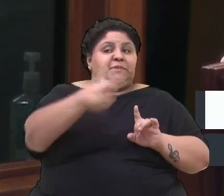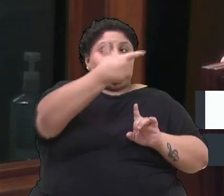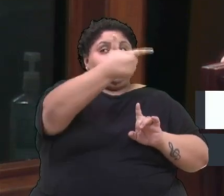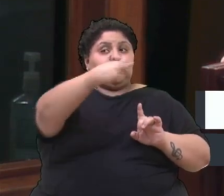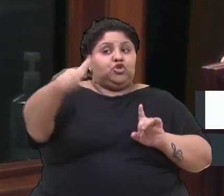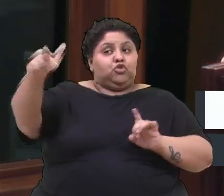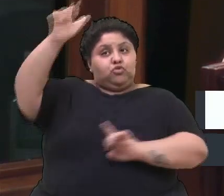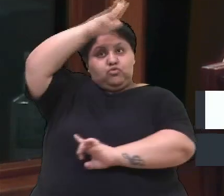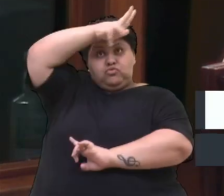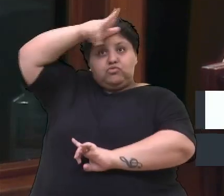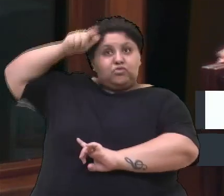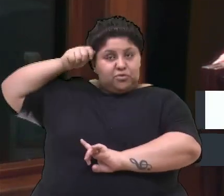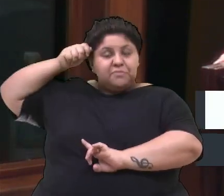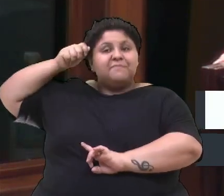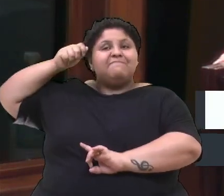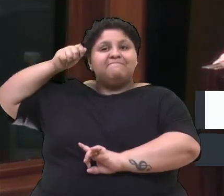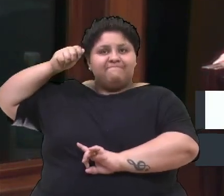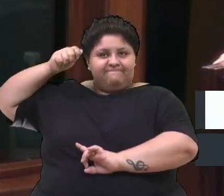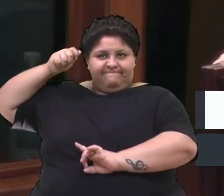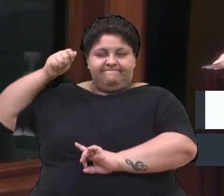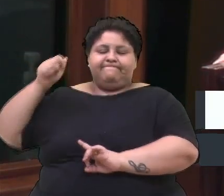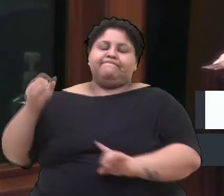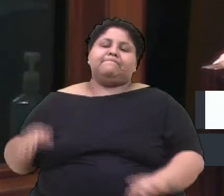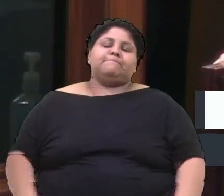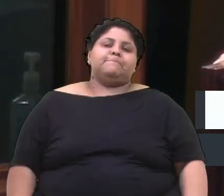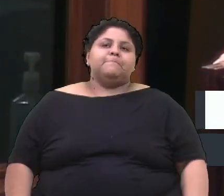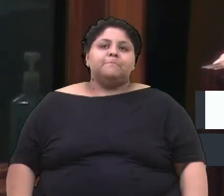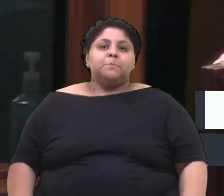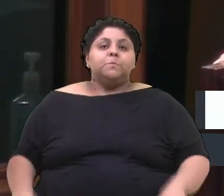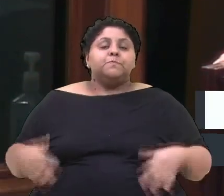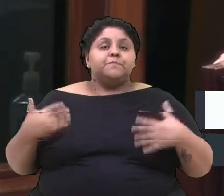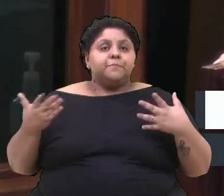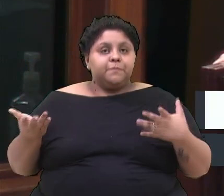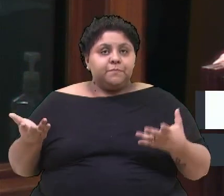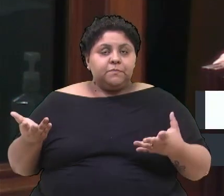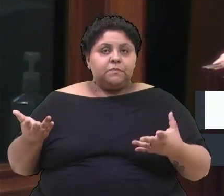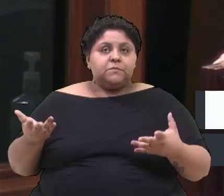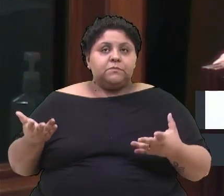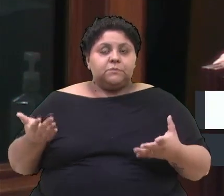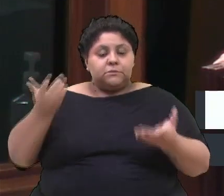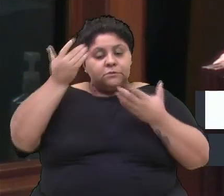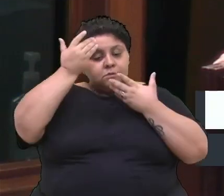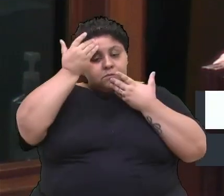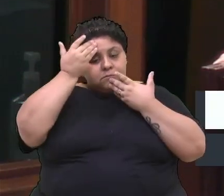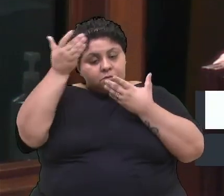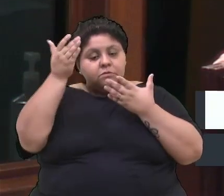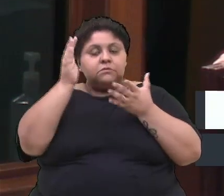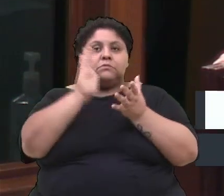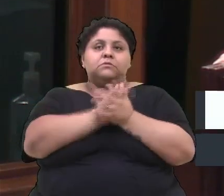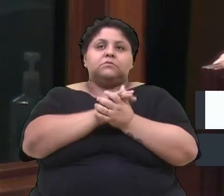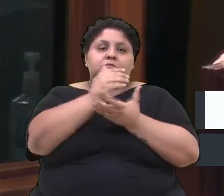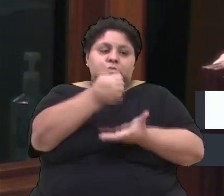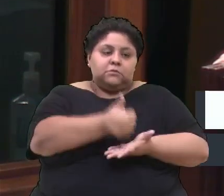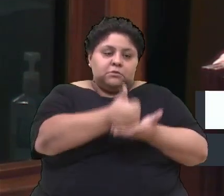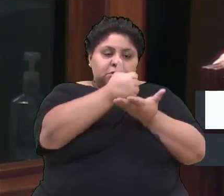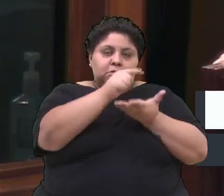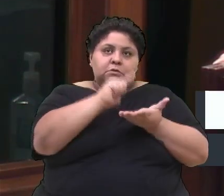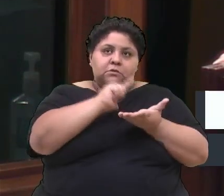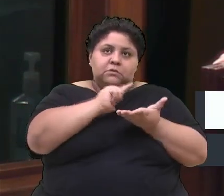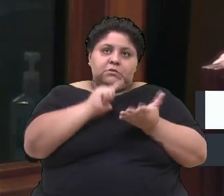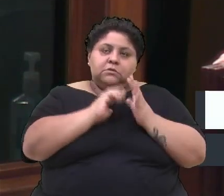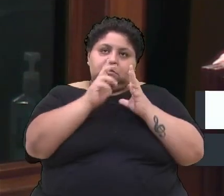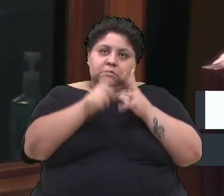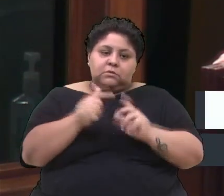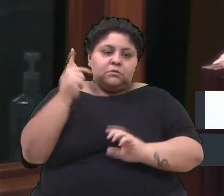cabe o atendimento a pacientes de outra região. Então, agradeço o apoio que tive de todos os